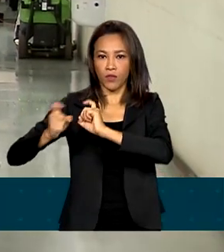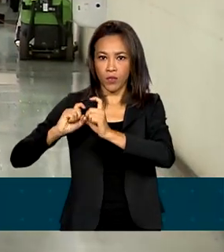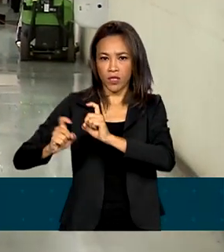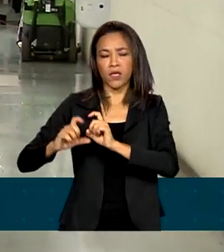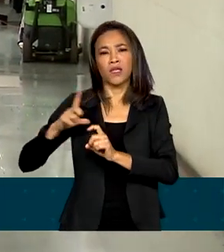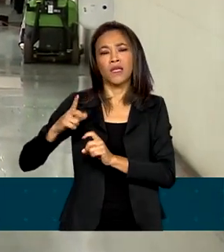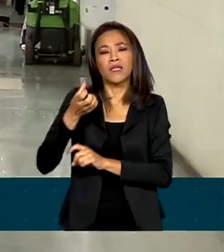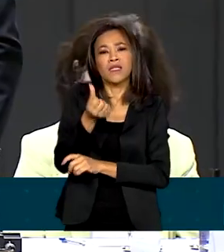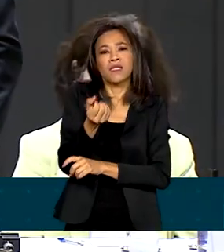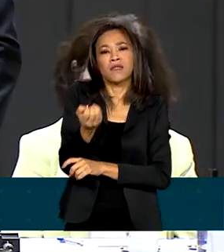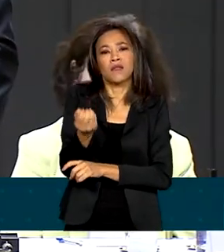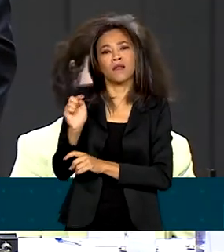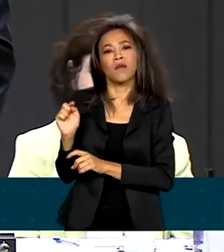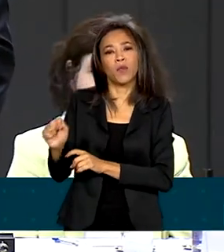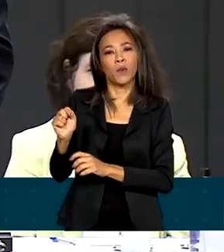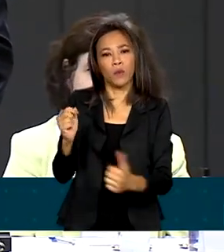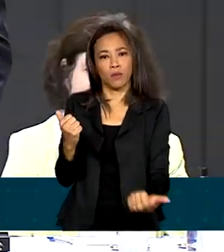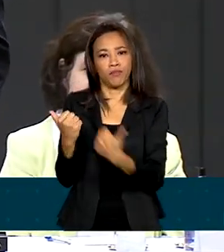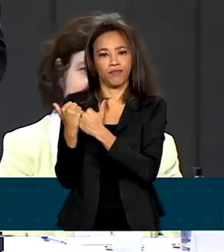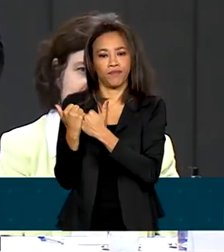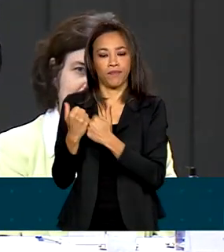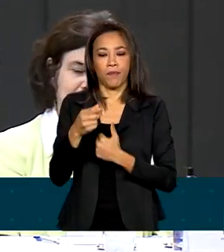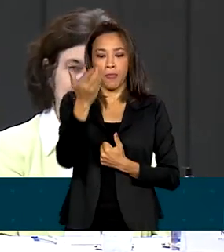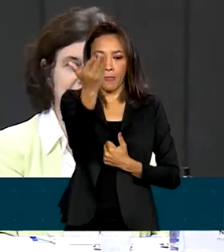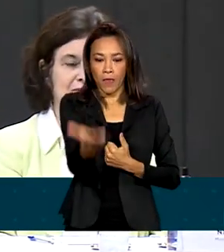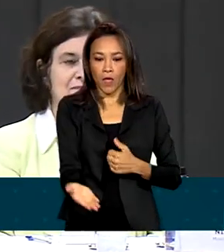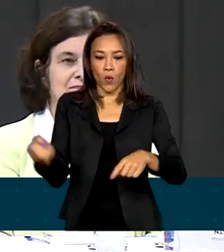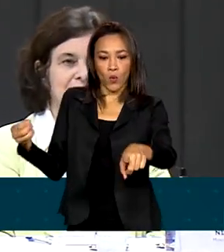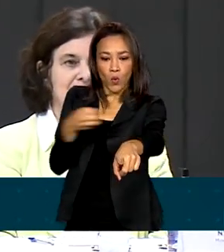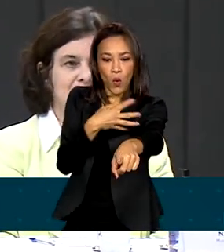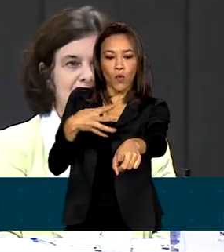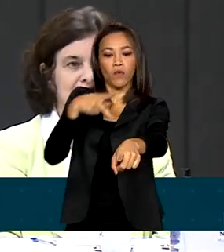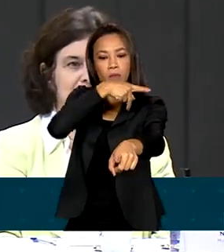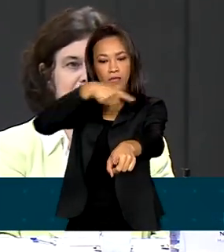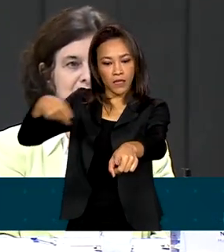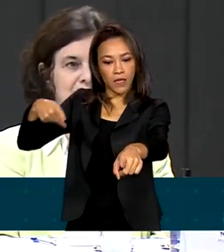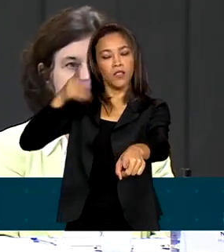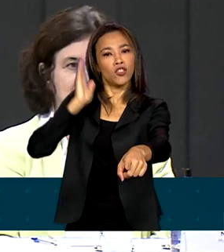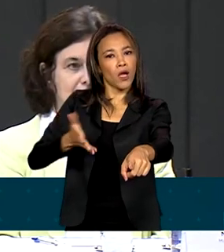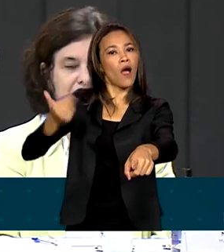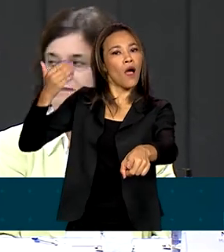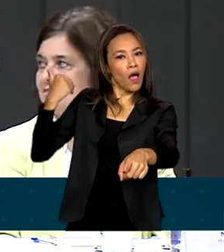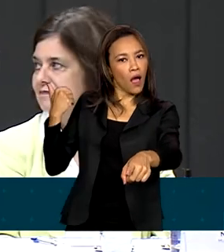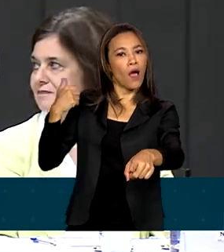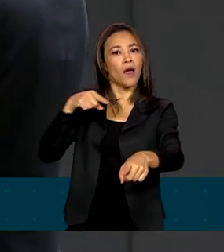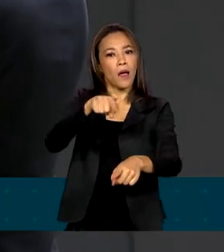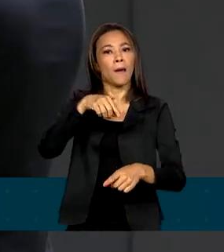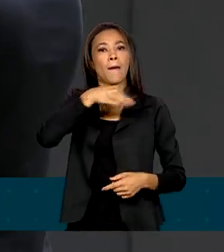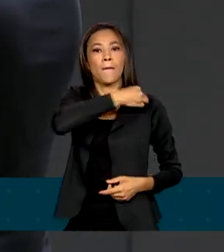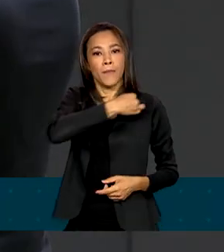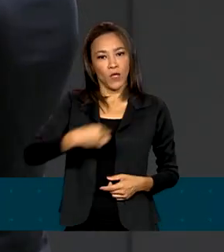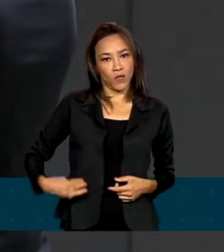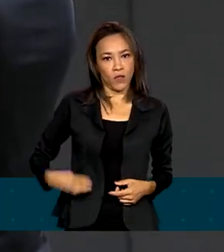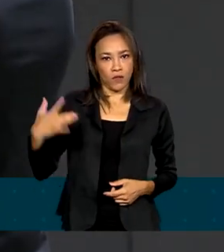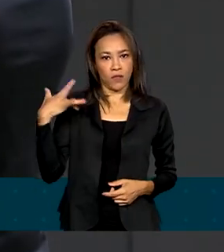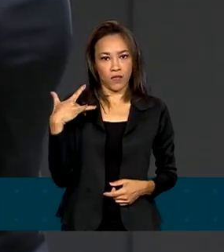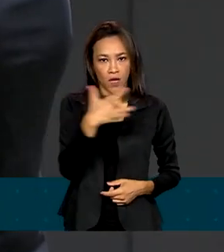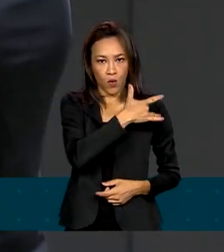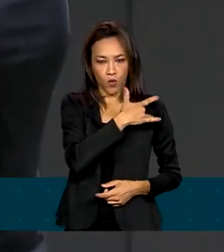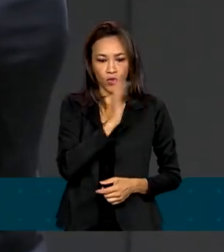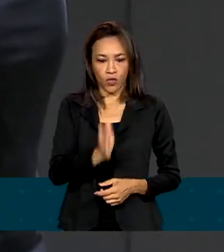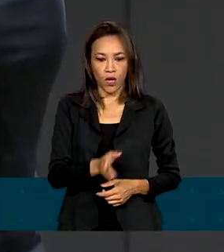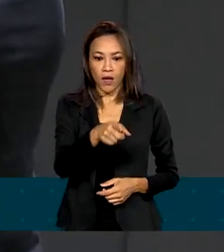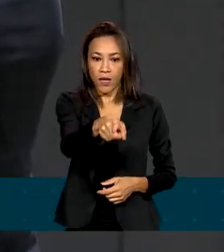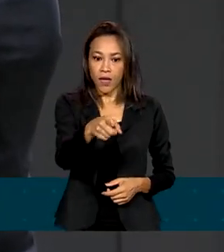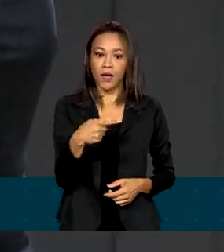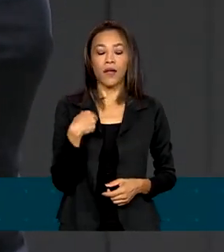mil colaboradores. O novo presidente, Arthur Chiorro, que já foi ministro da Saúde, assume com o compromisso